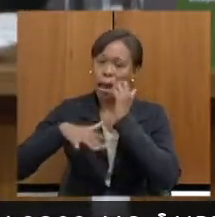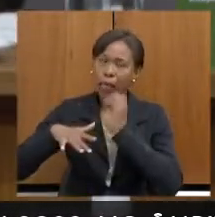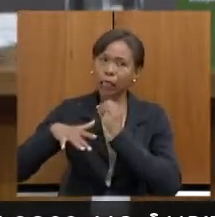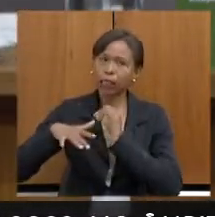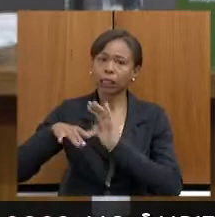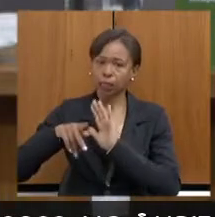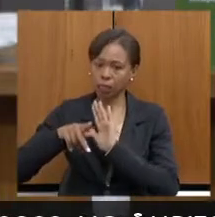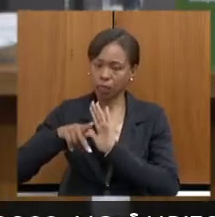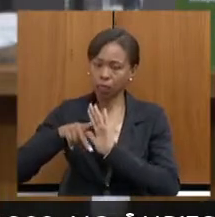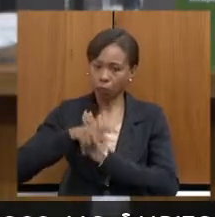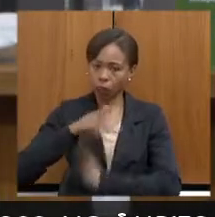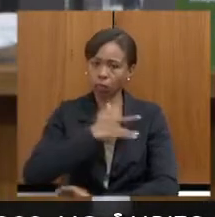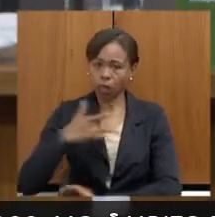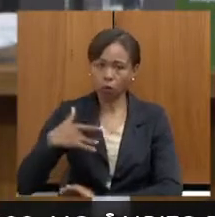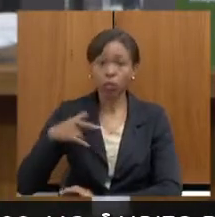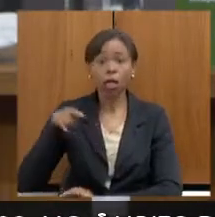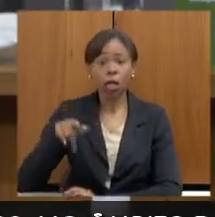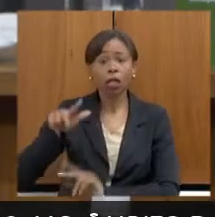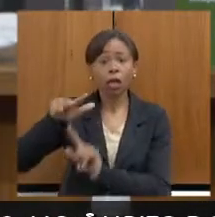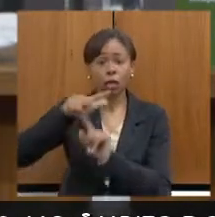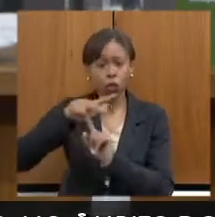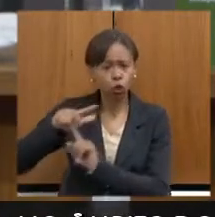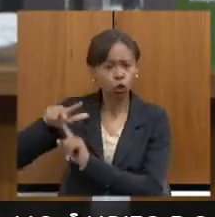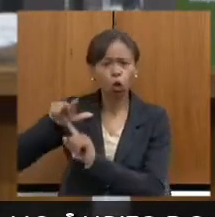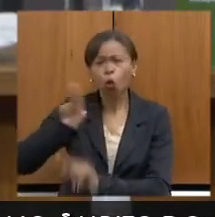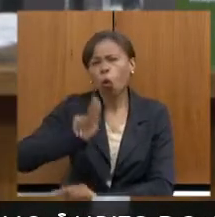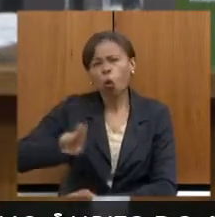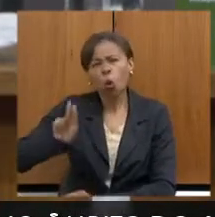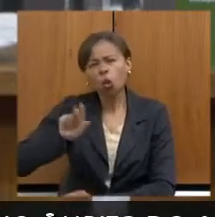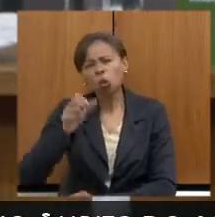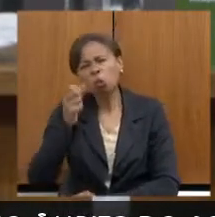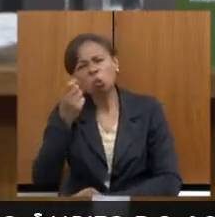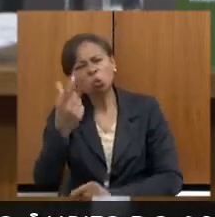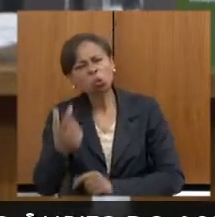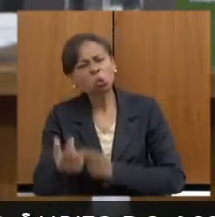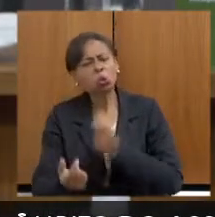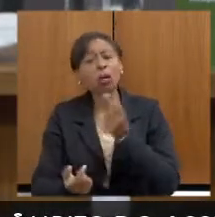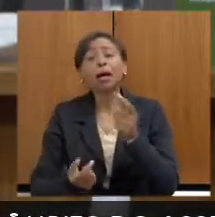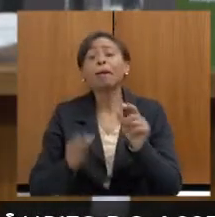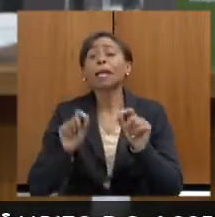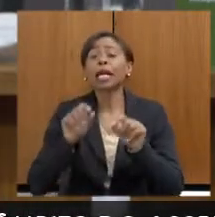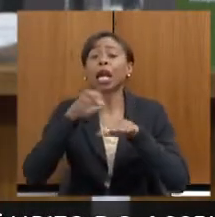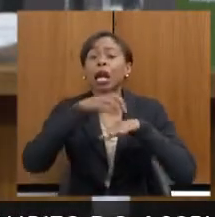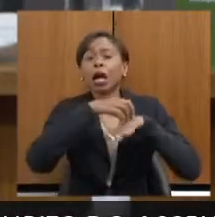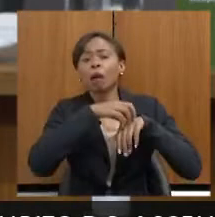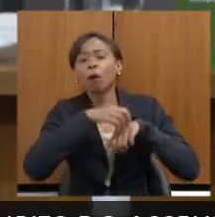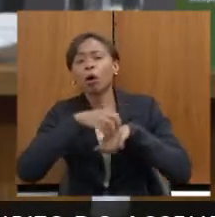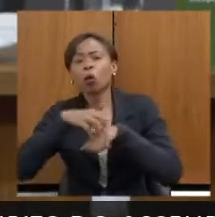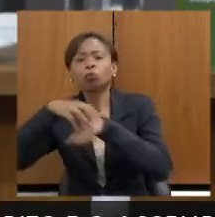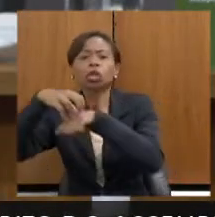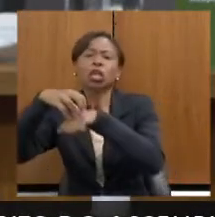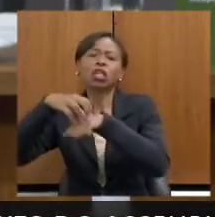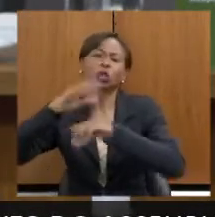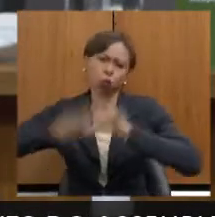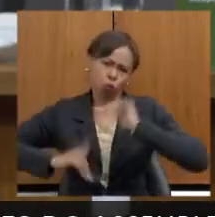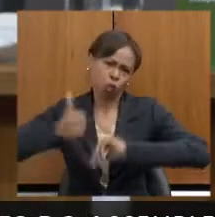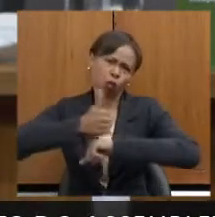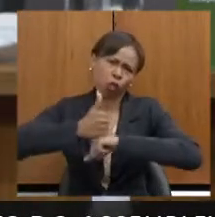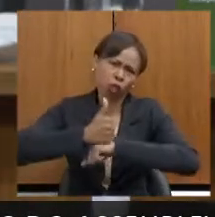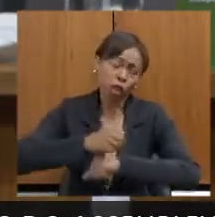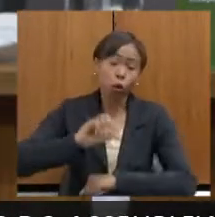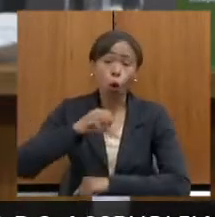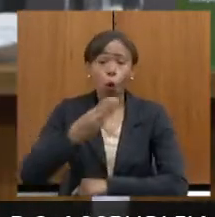e ele é utilizado de forma Rara para transporte de alguma equipe Nossa outra Força Tarefa